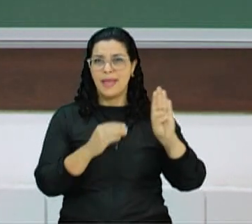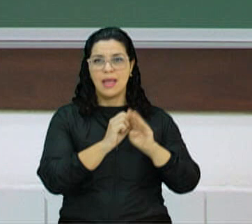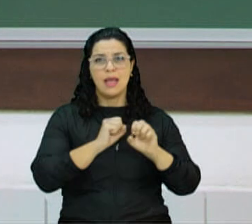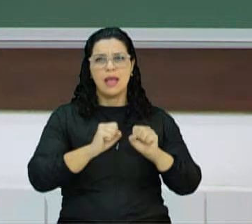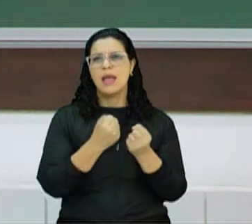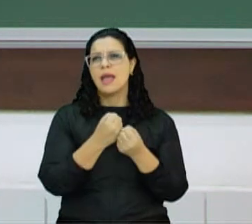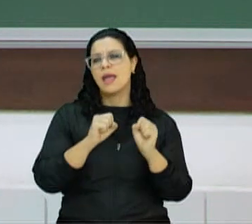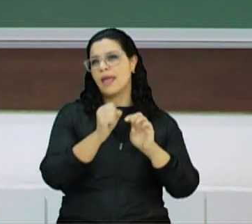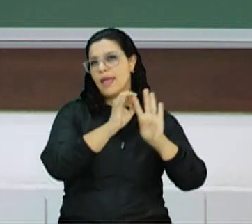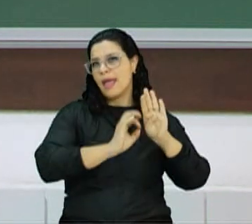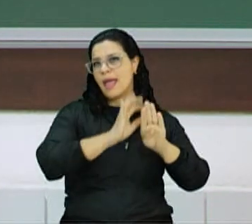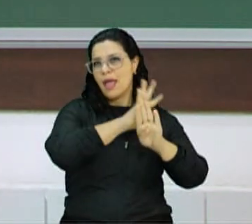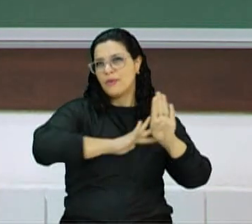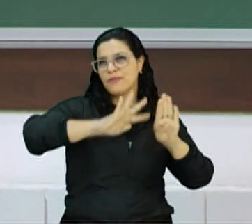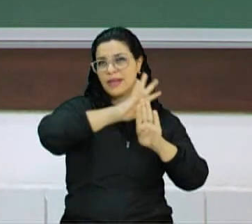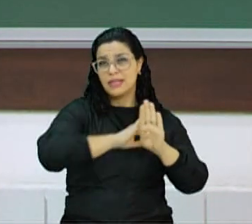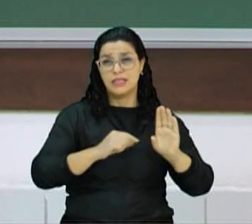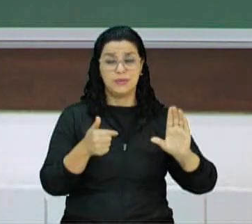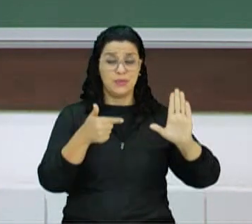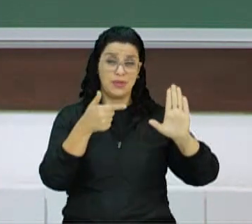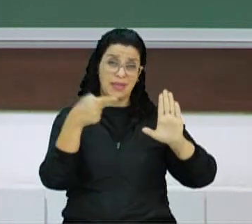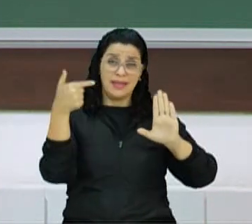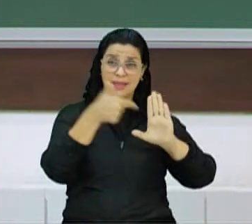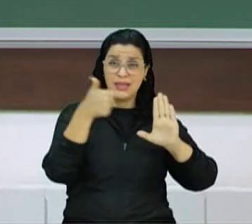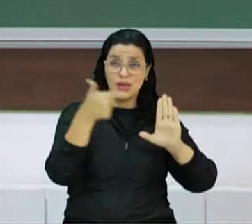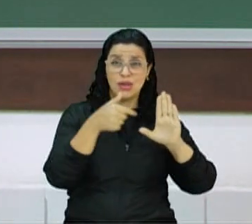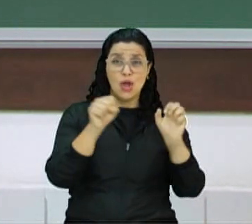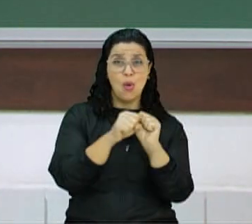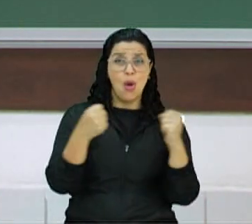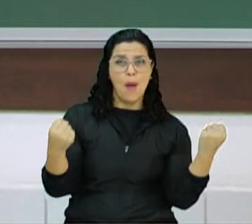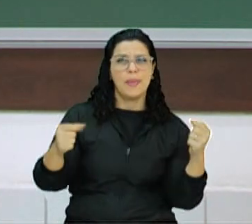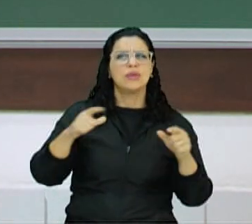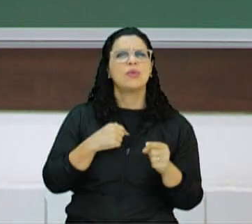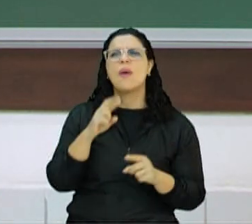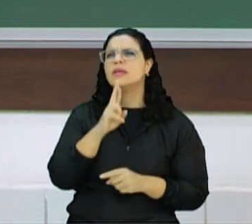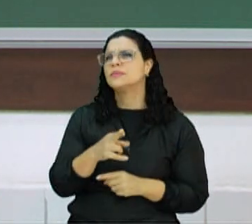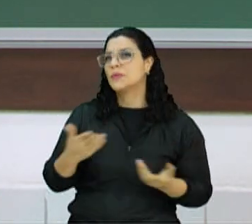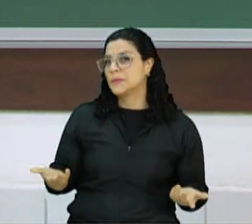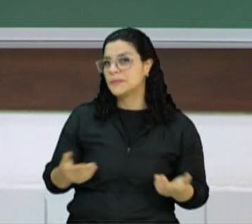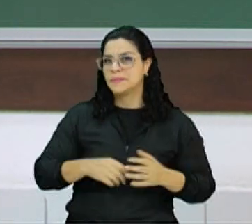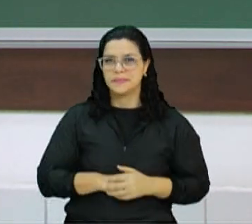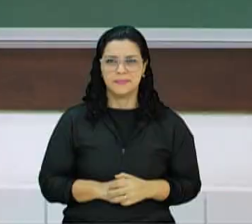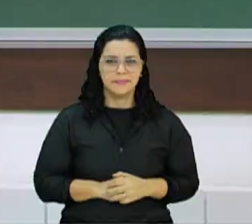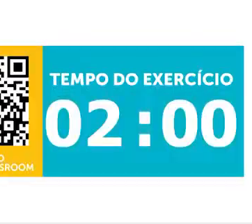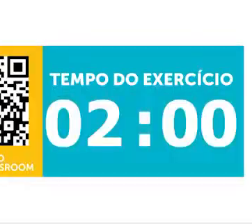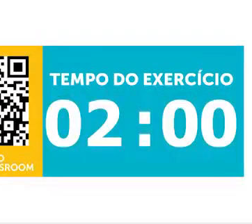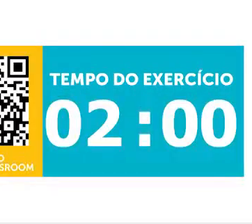a ironia. Ou letra D, a hipérbole. Espero vocês com a resposta.